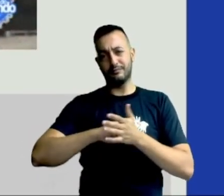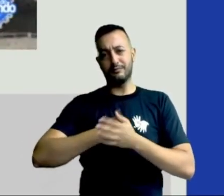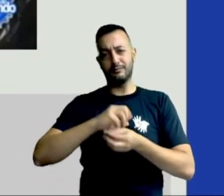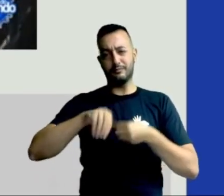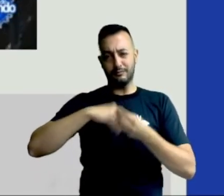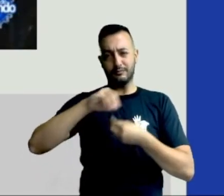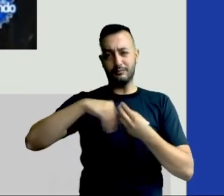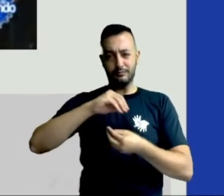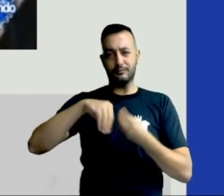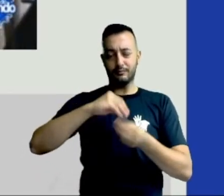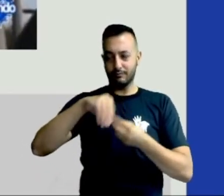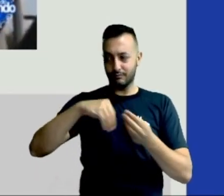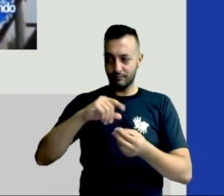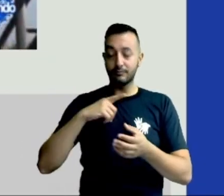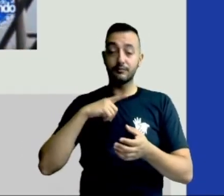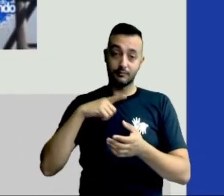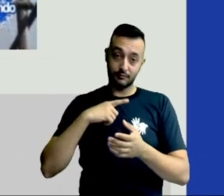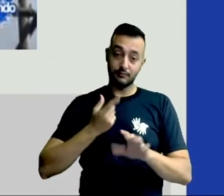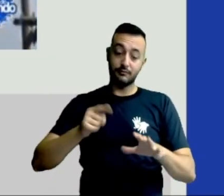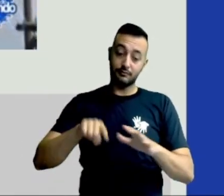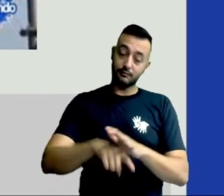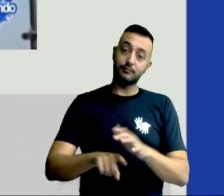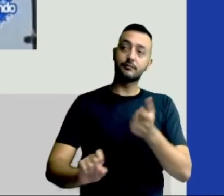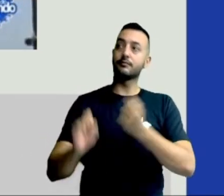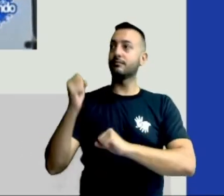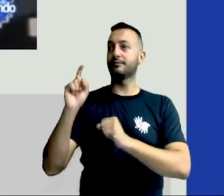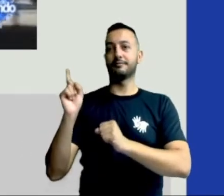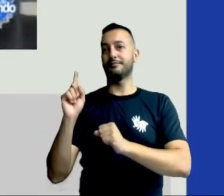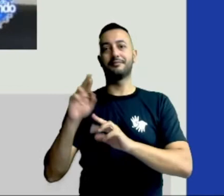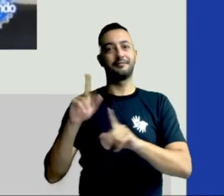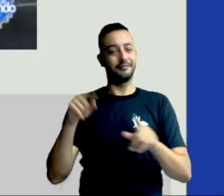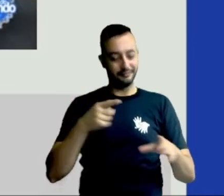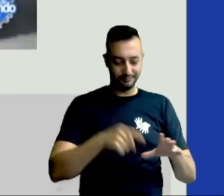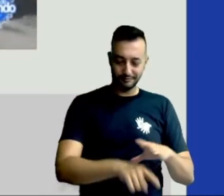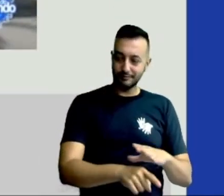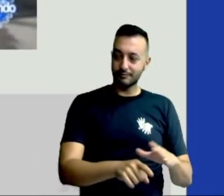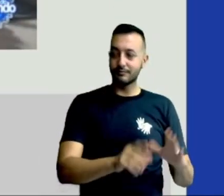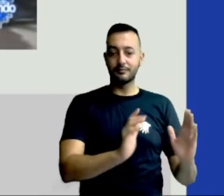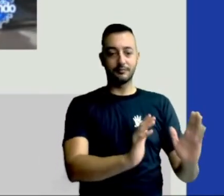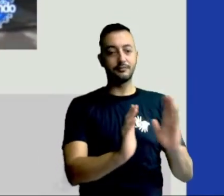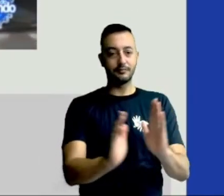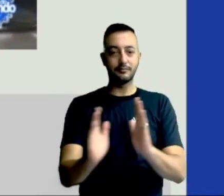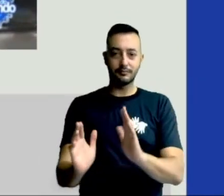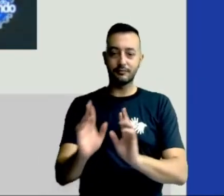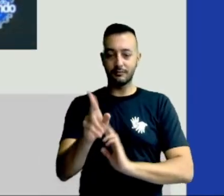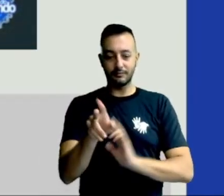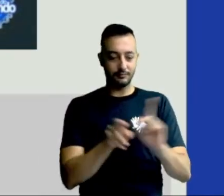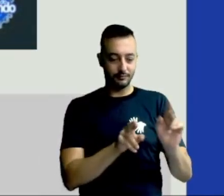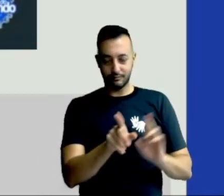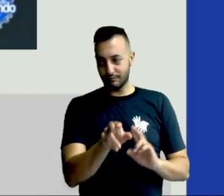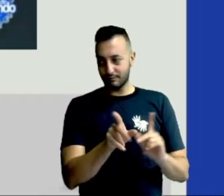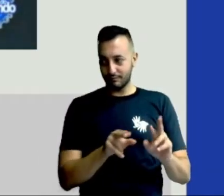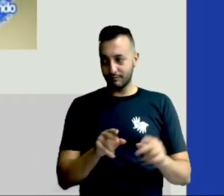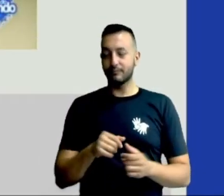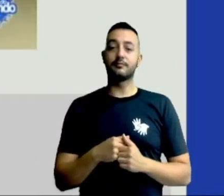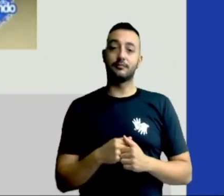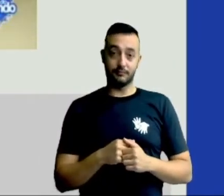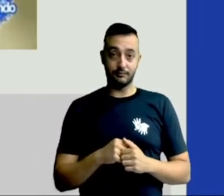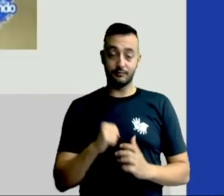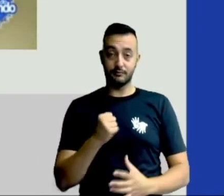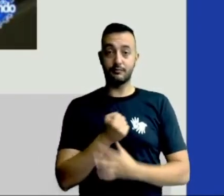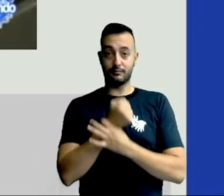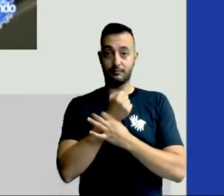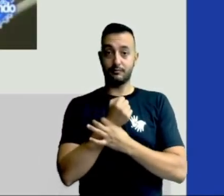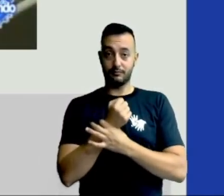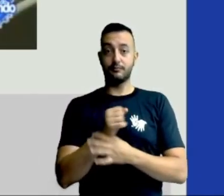calcário, porque como ele sai de uma mina e não de uma fábrica, cada parte da mina tem um tipo de calcário um pouco diferente. Então, para garantir